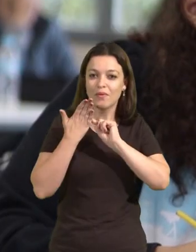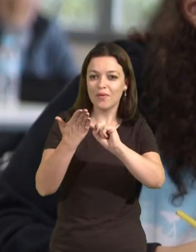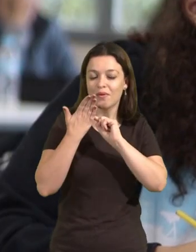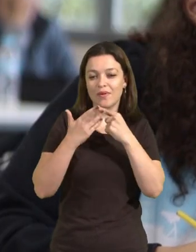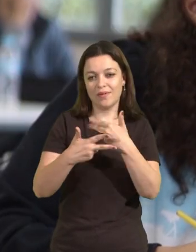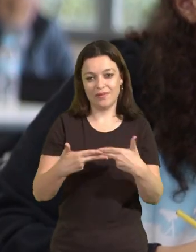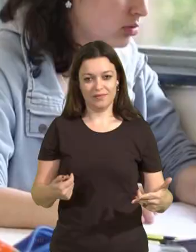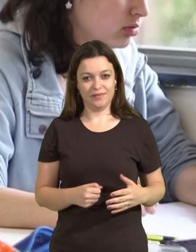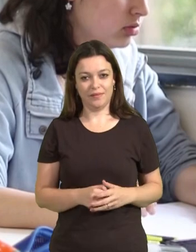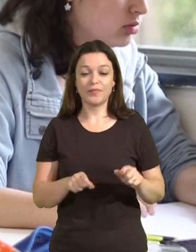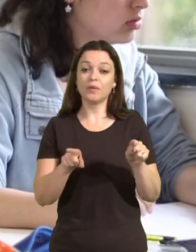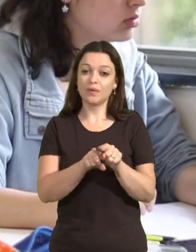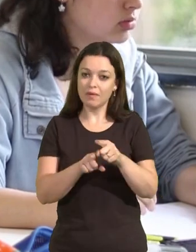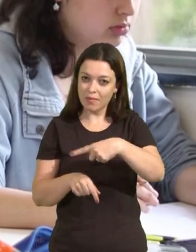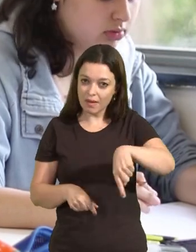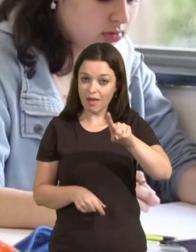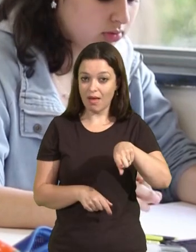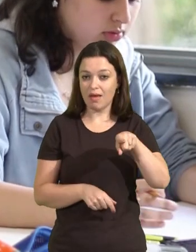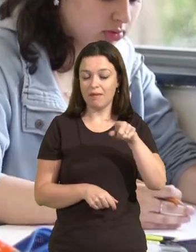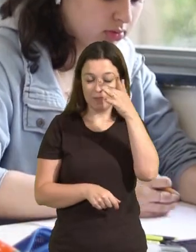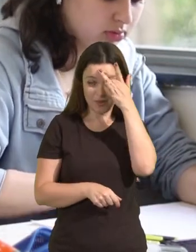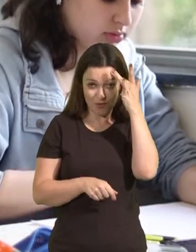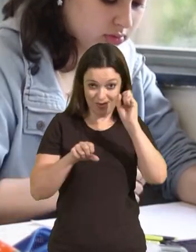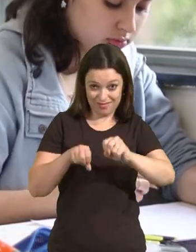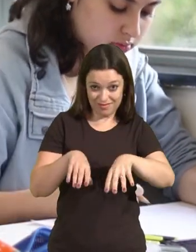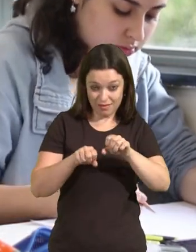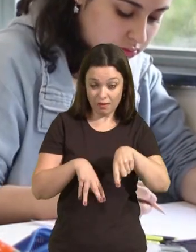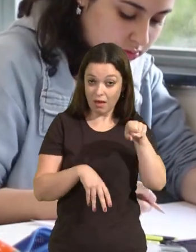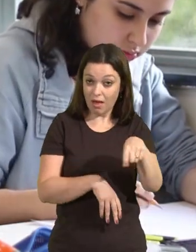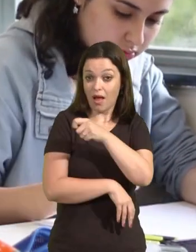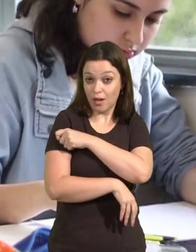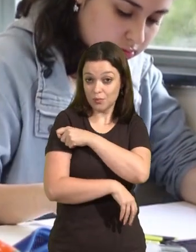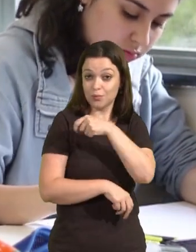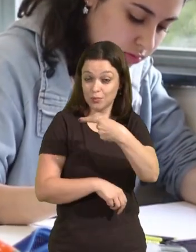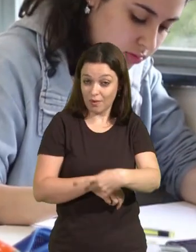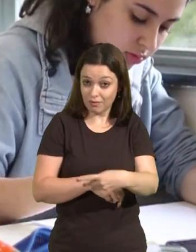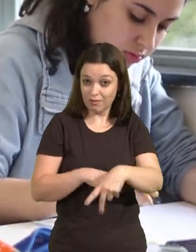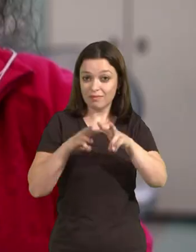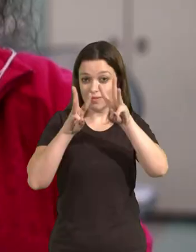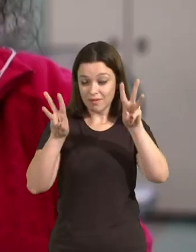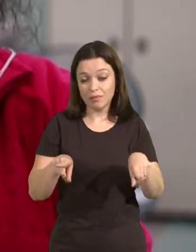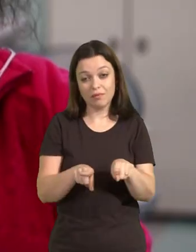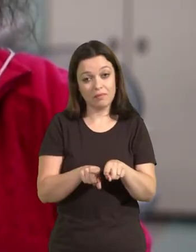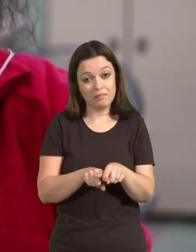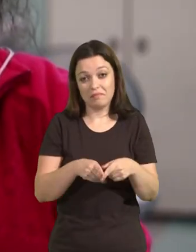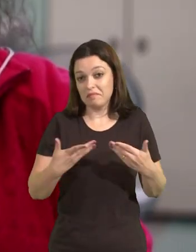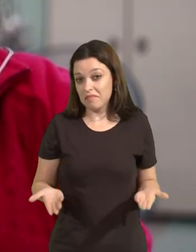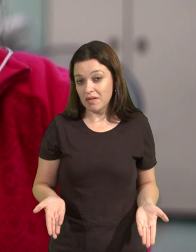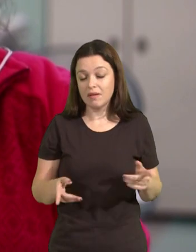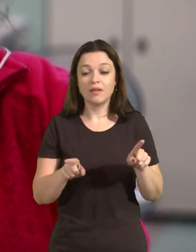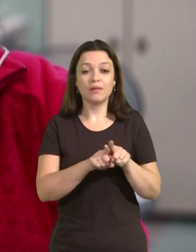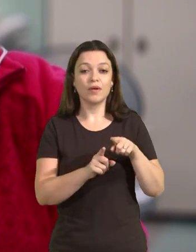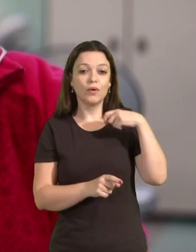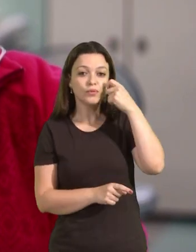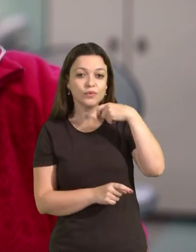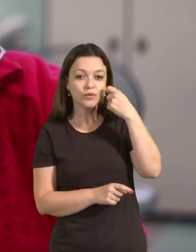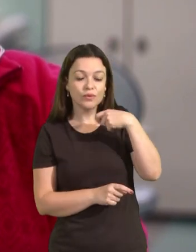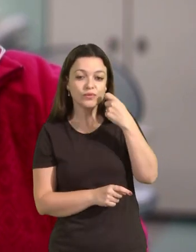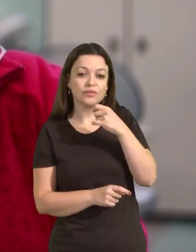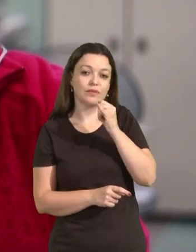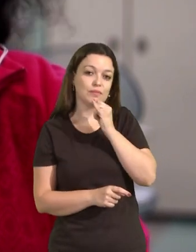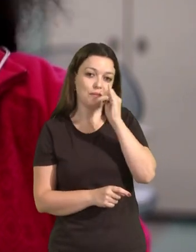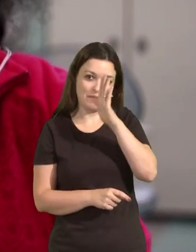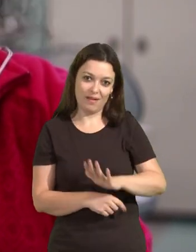muitas inspirações. Eles também são alunos daqui da faculdade e isso é ótimo. Odontologia e como certas medicina no